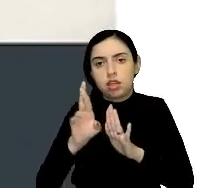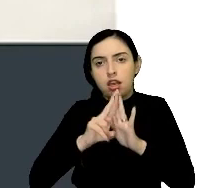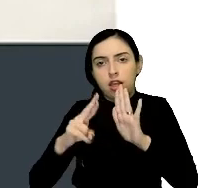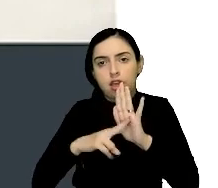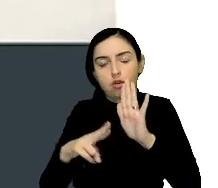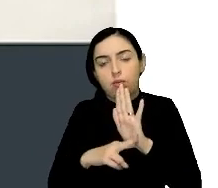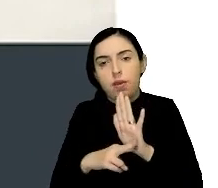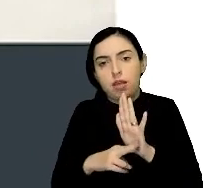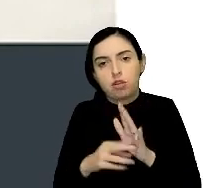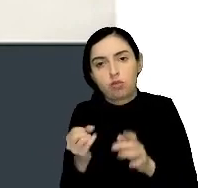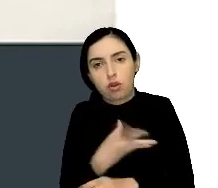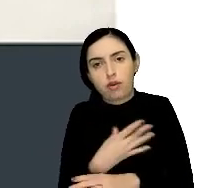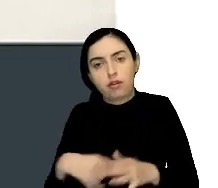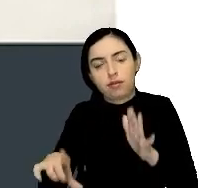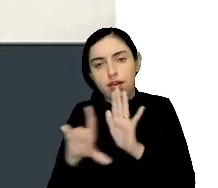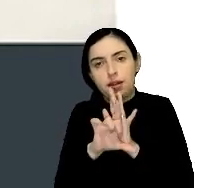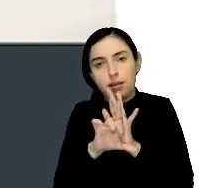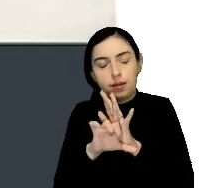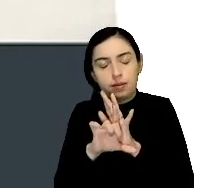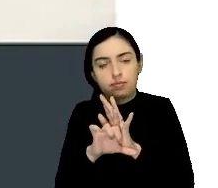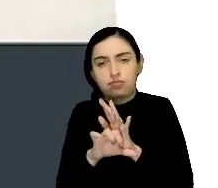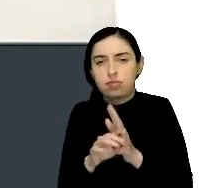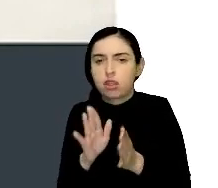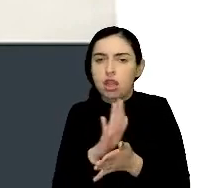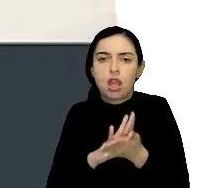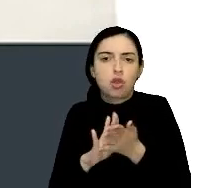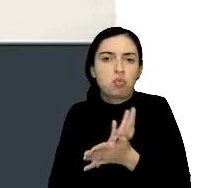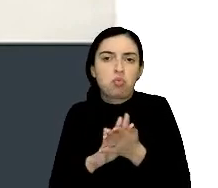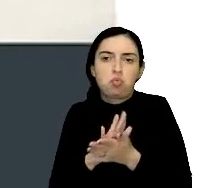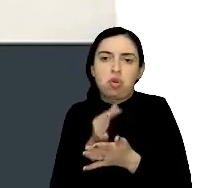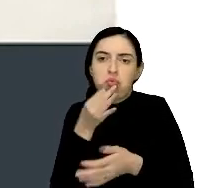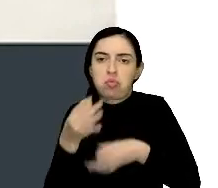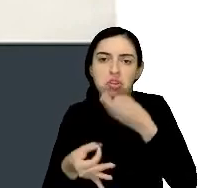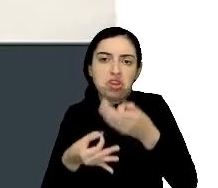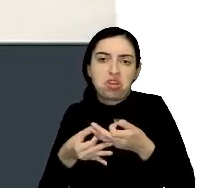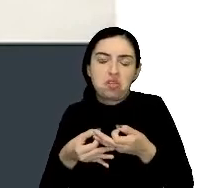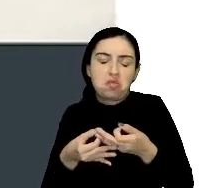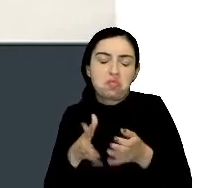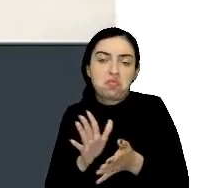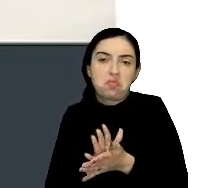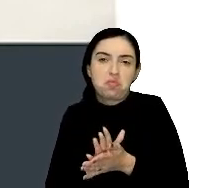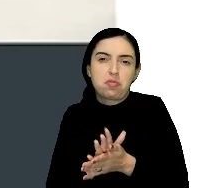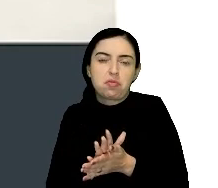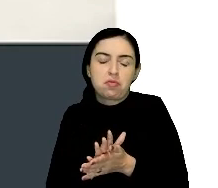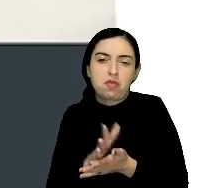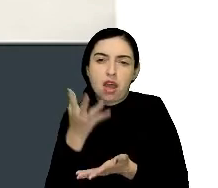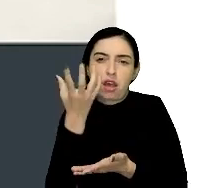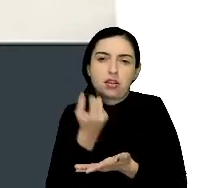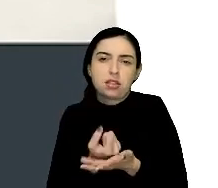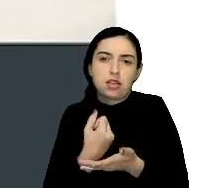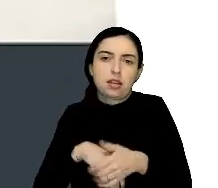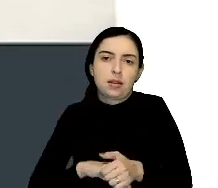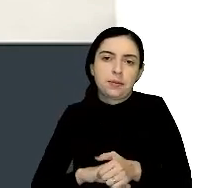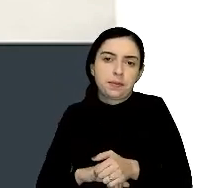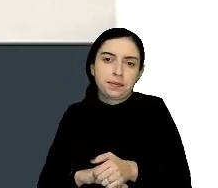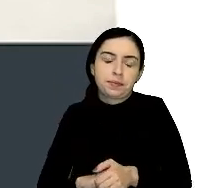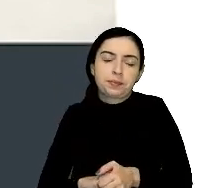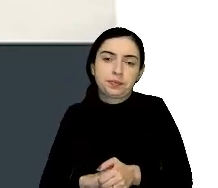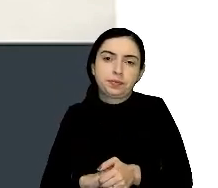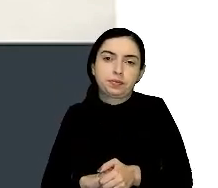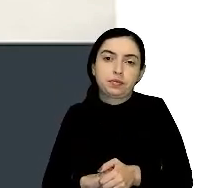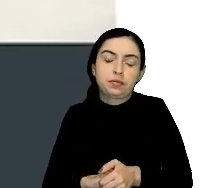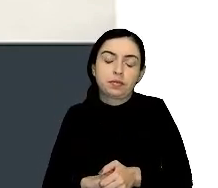da nova lei, e nenhuma das nossas sugestões foi acolhida. E